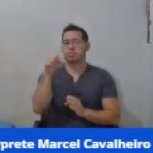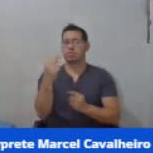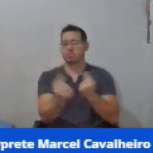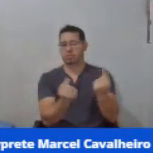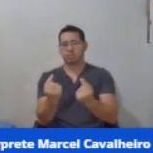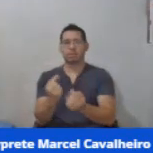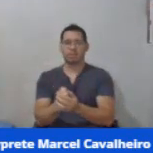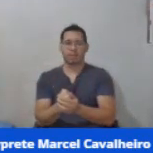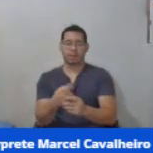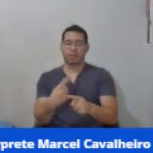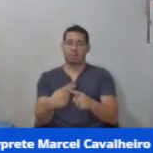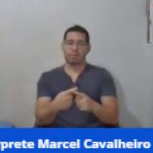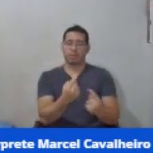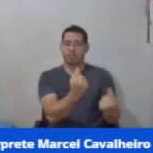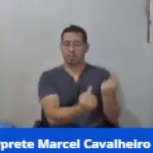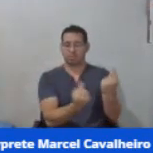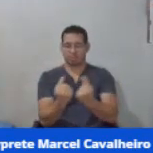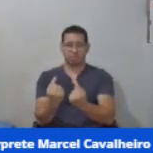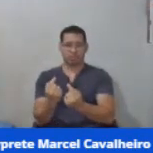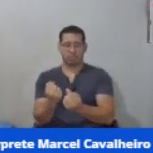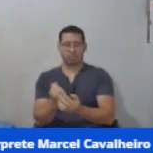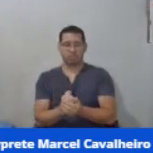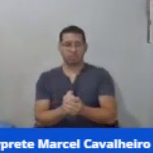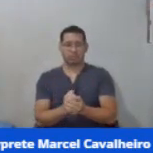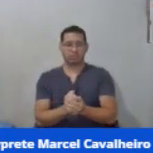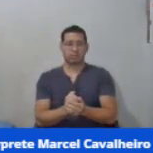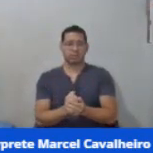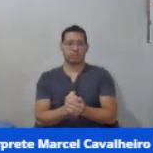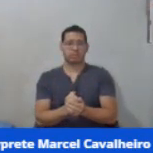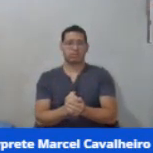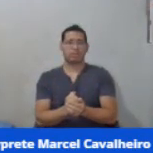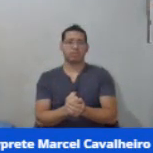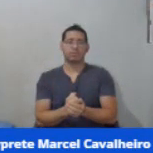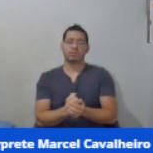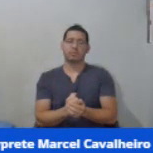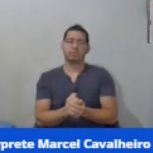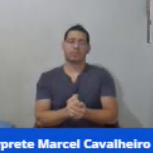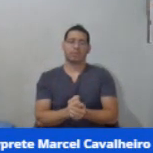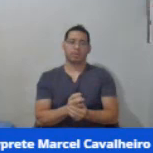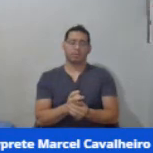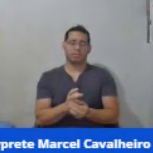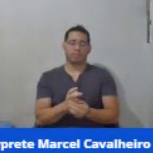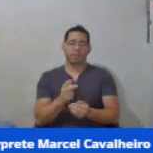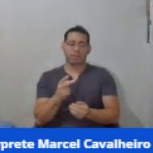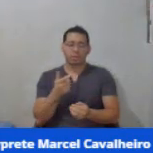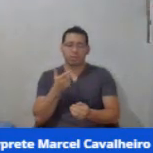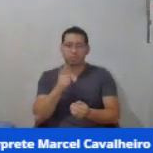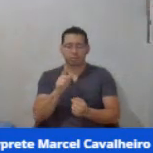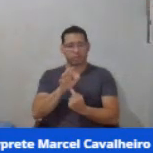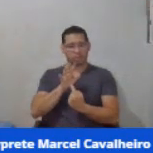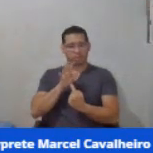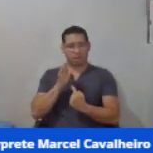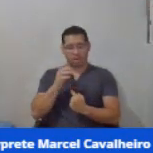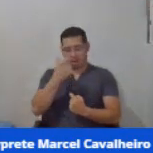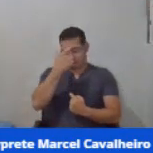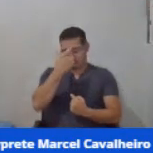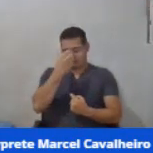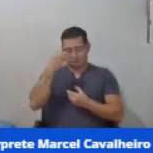os sujeitos se empreendam em função da expressividade e sustentavelmente.